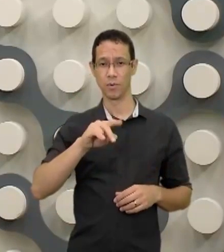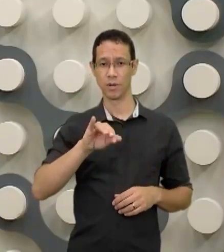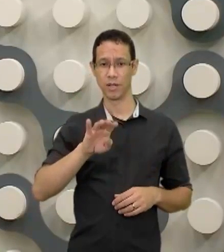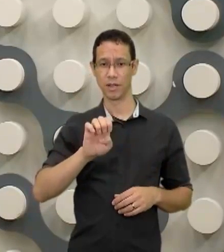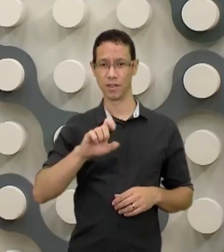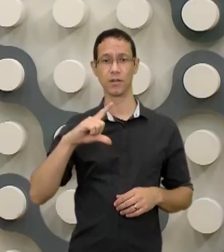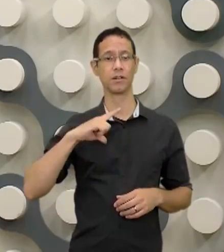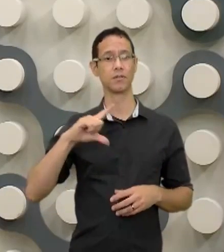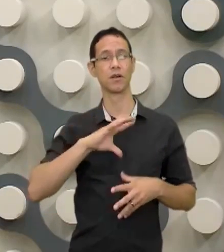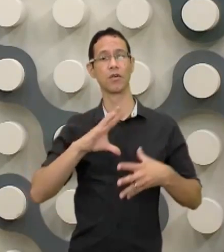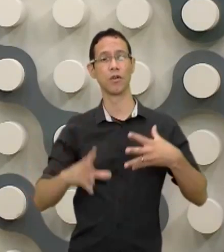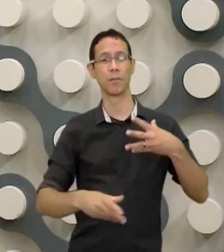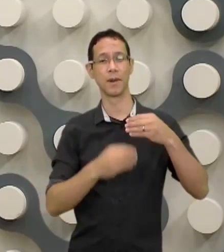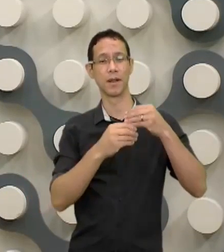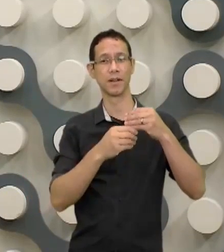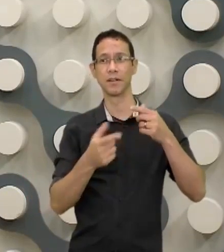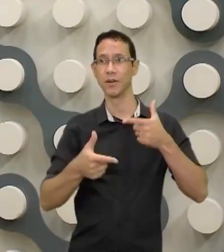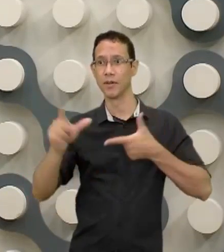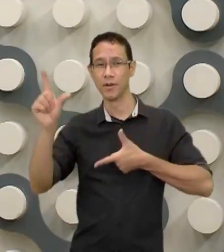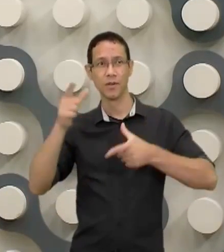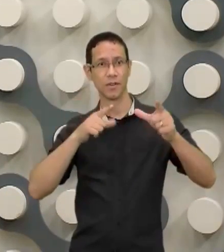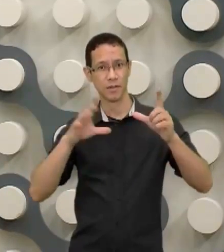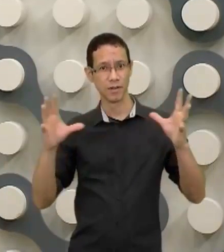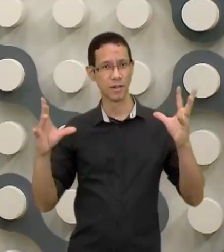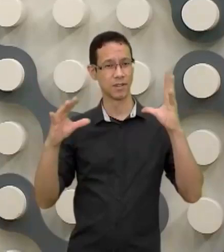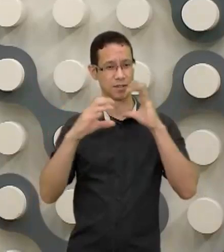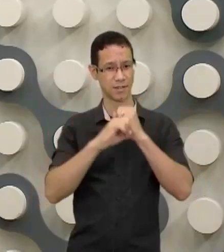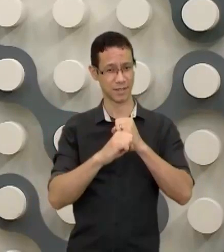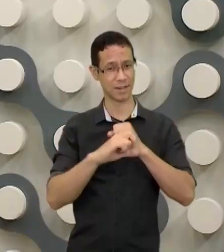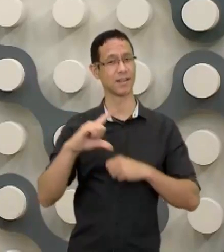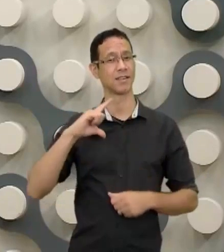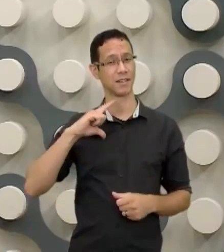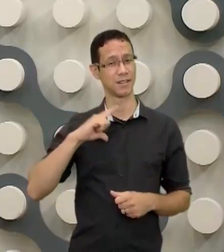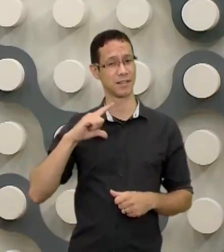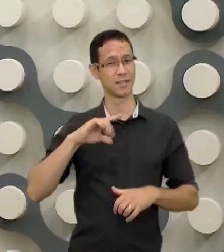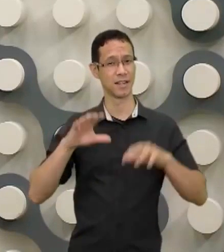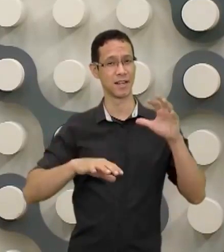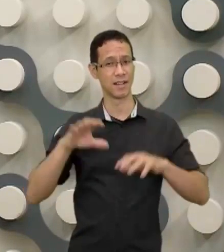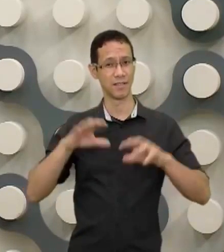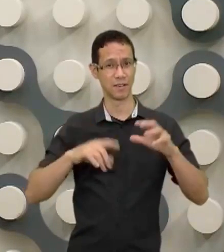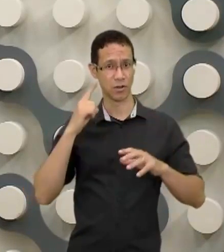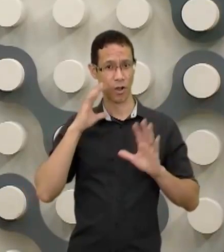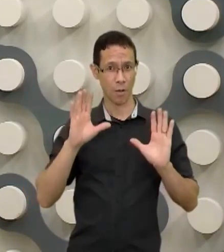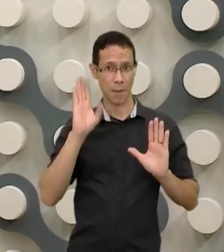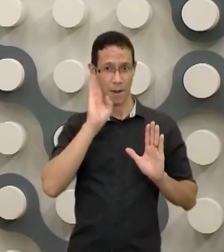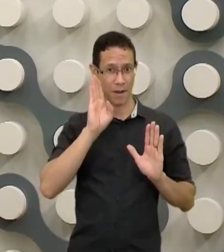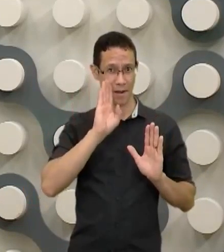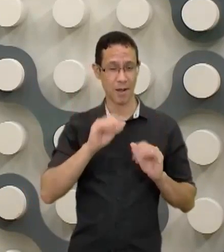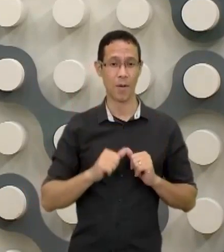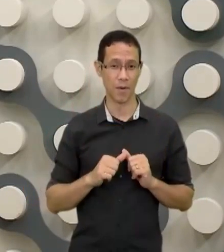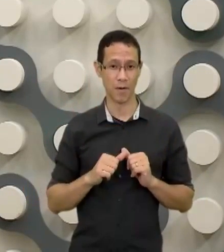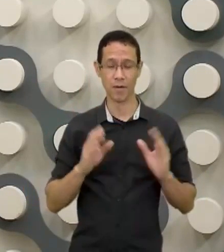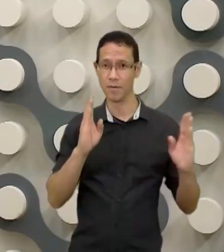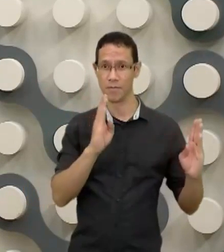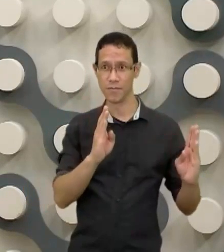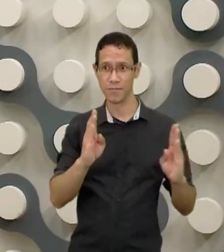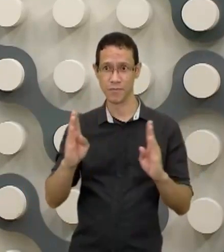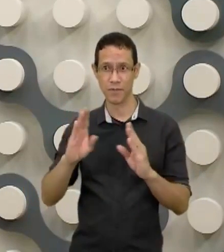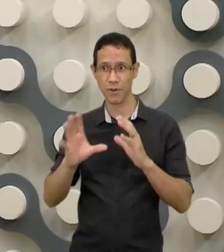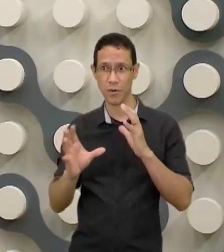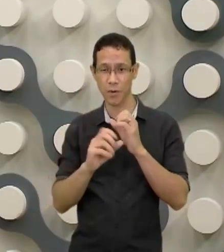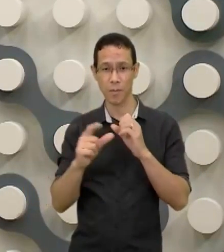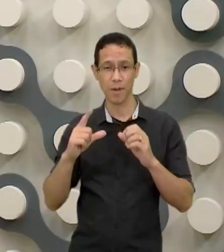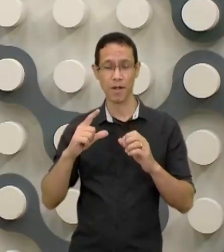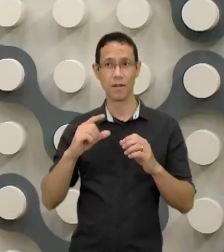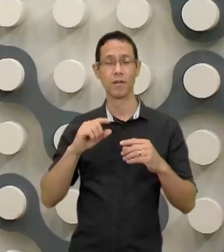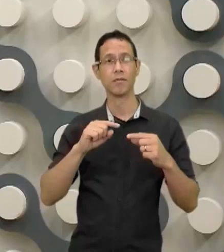há o complemento com a atividade de outro componente. Às vezes, eu vou falar isso de uma maneira bem legal, aquilo que a gente produz em um componente